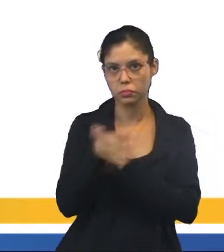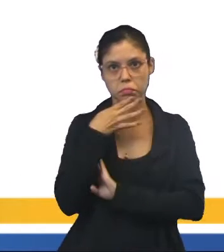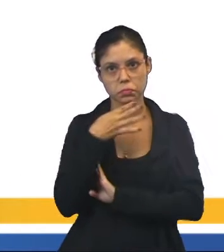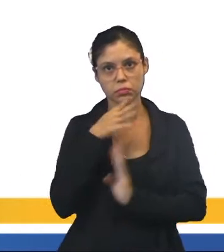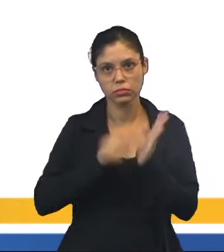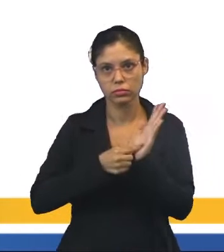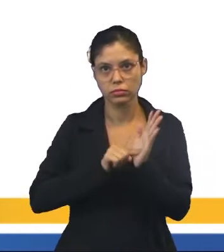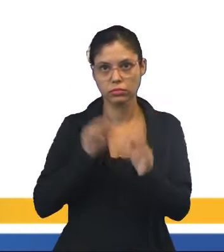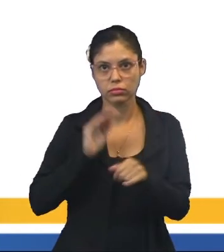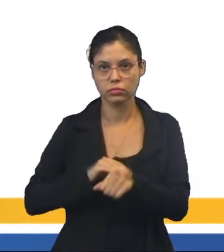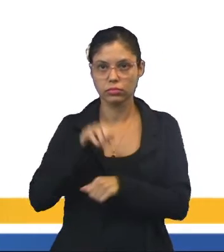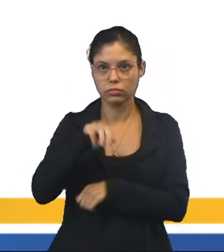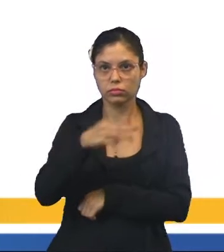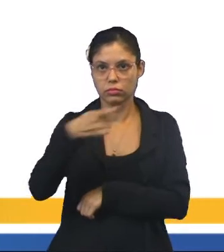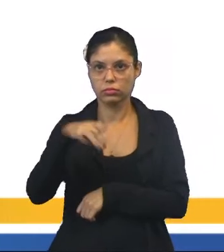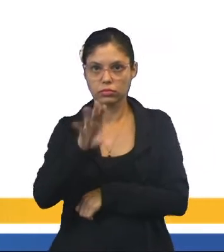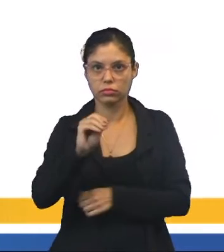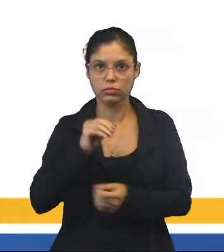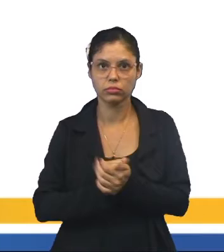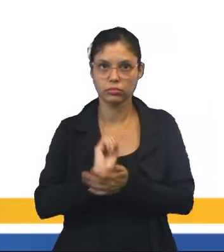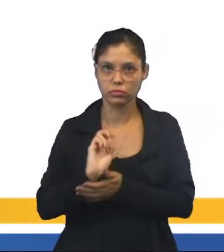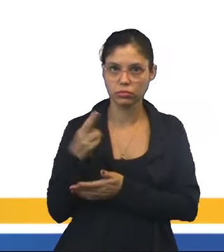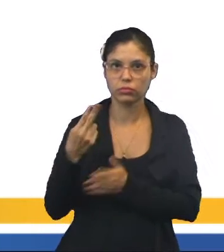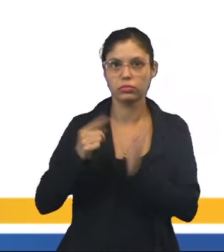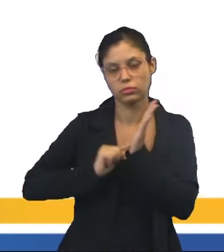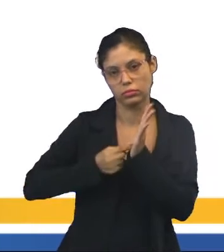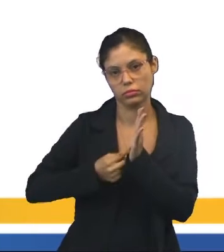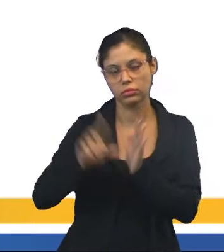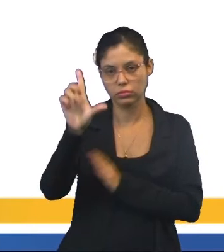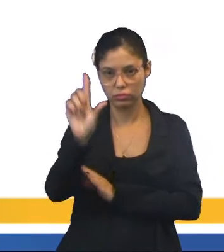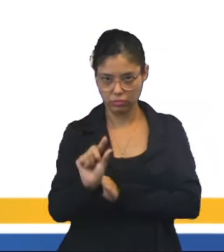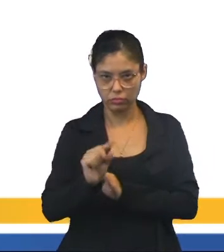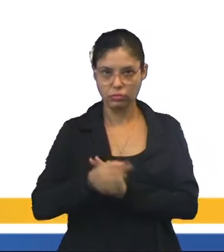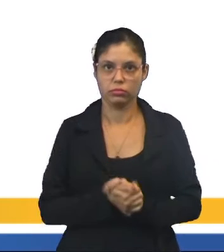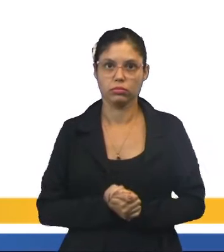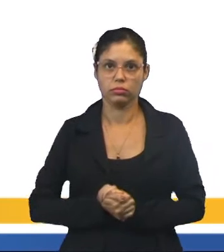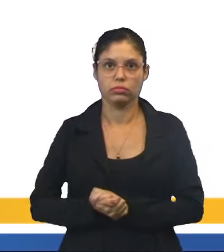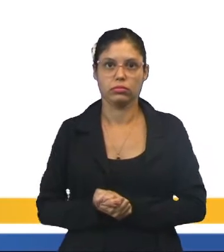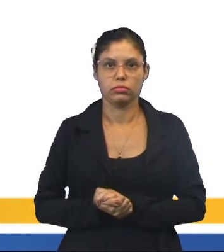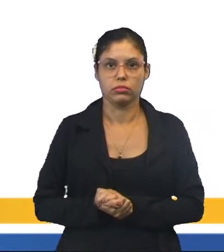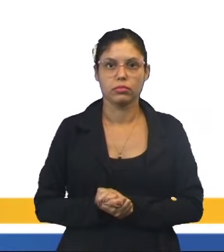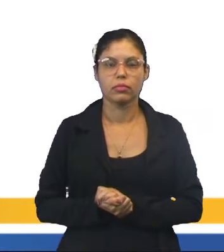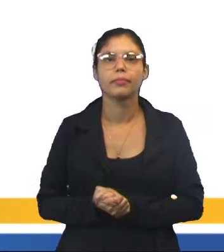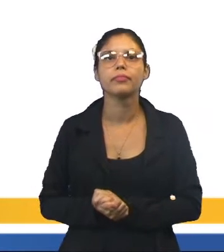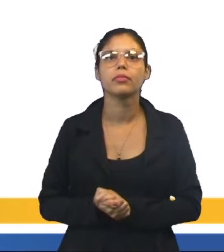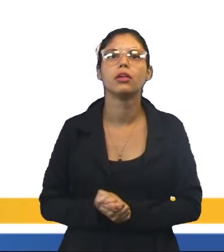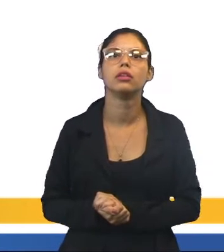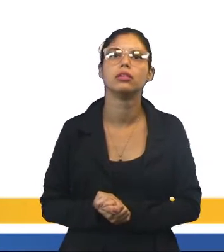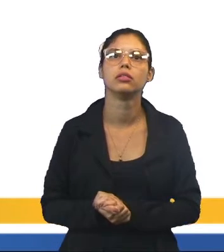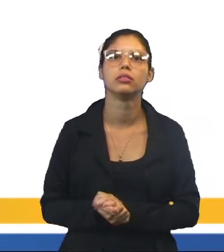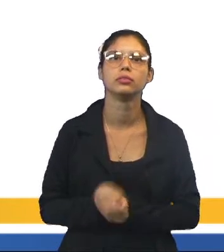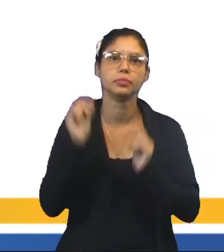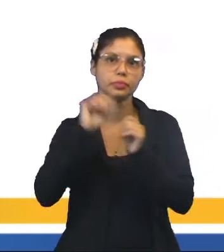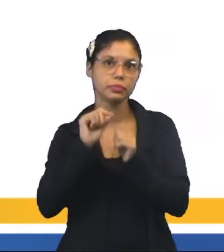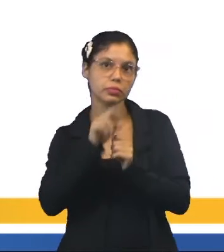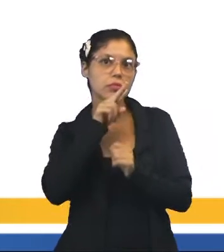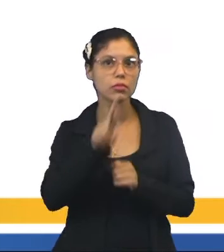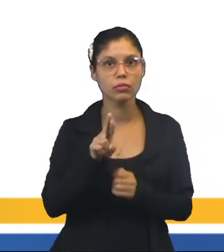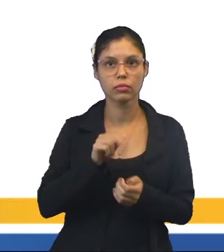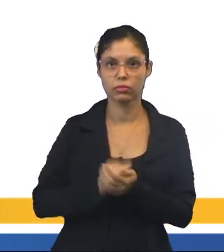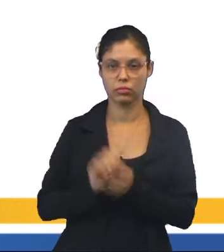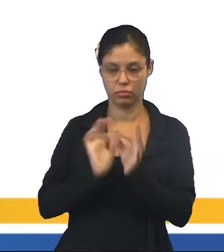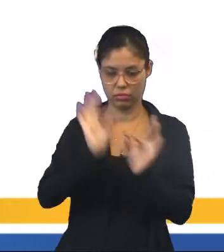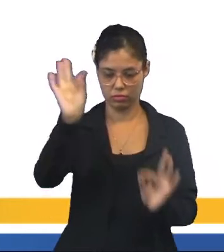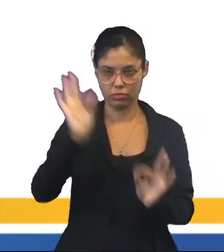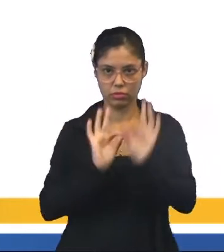é conhecido como ponto de máximo ou ponto de mínimo. Para calcular as